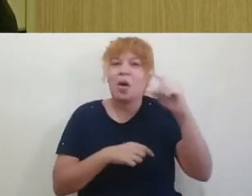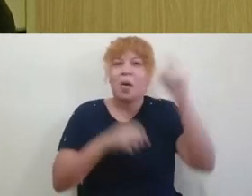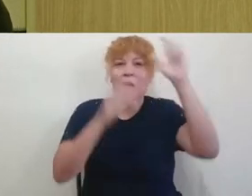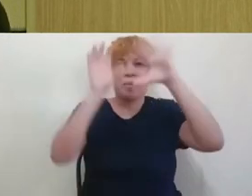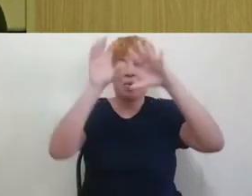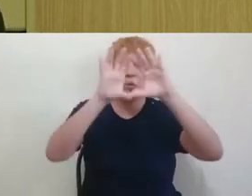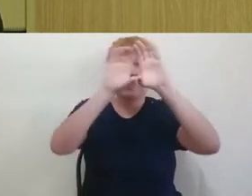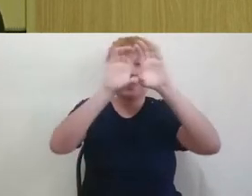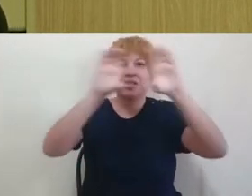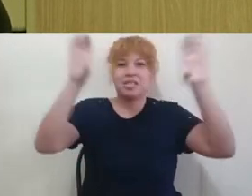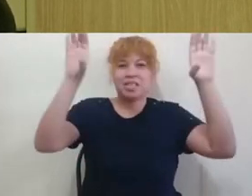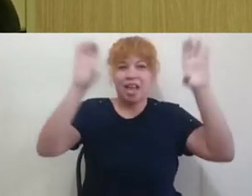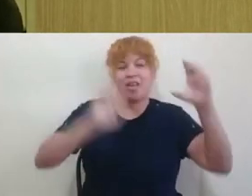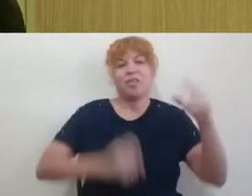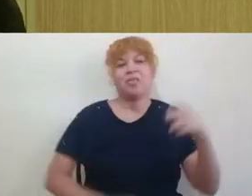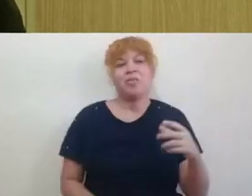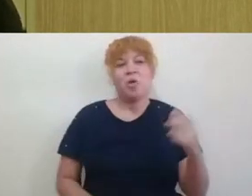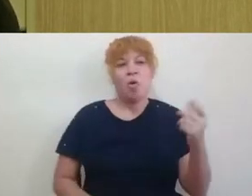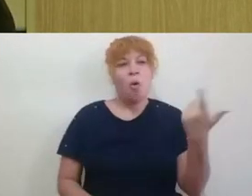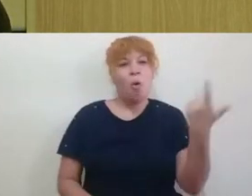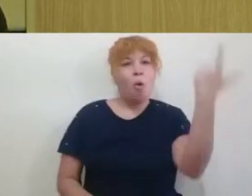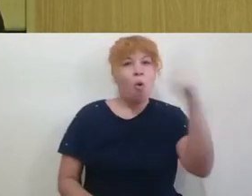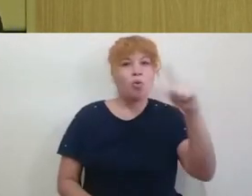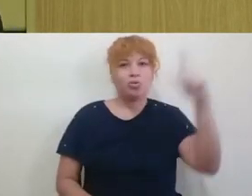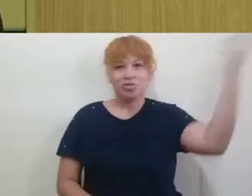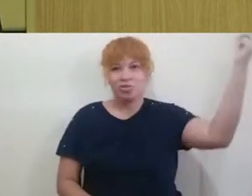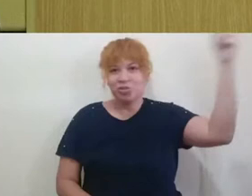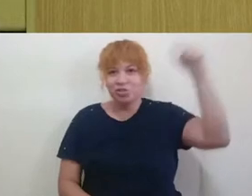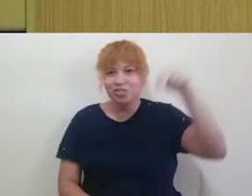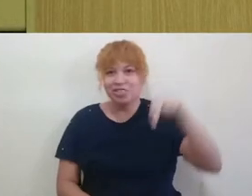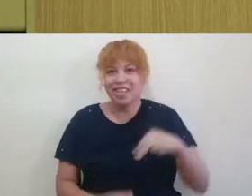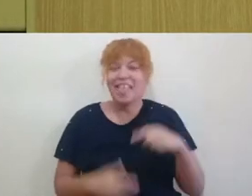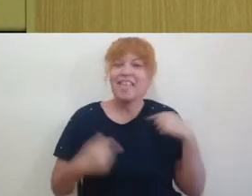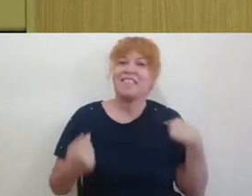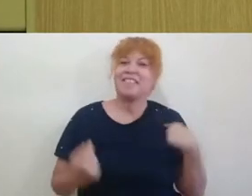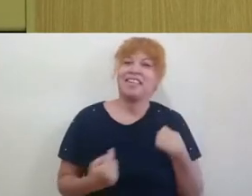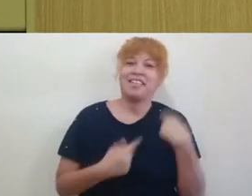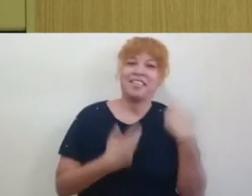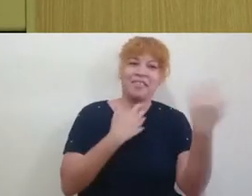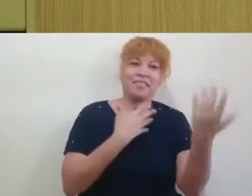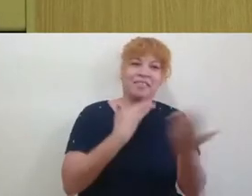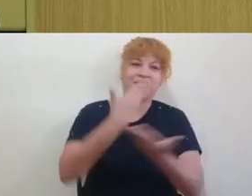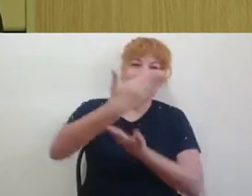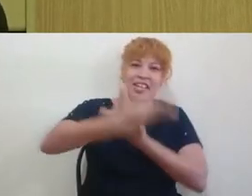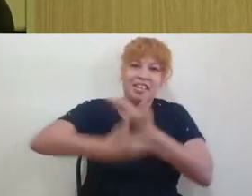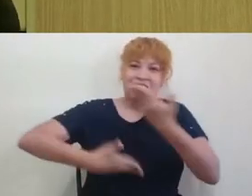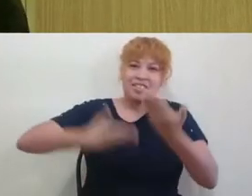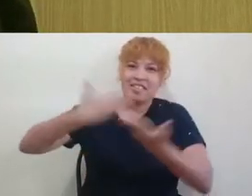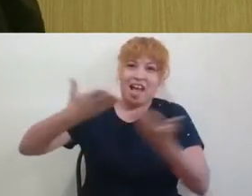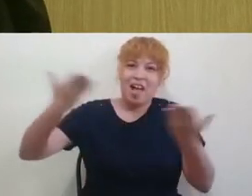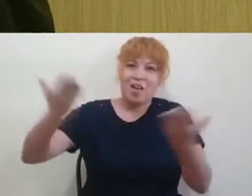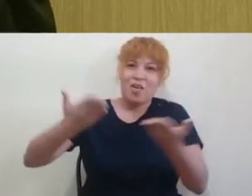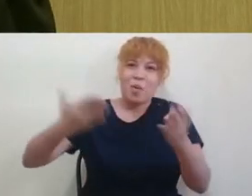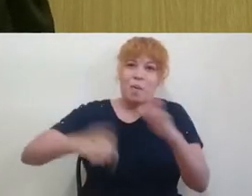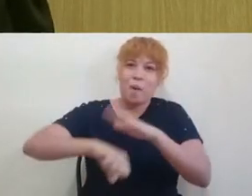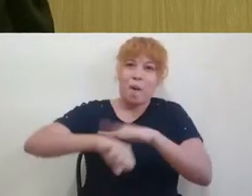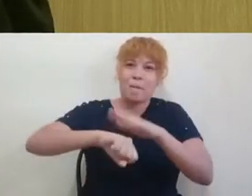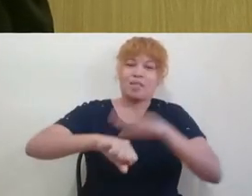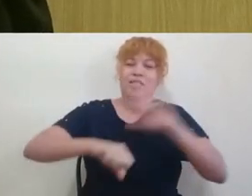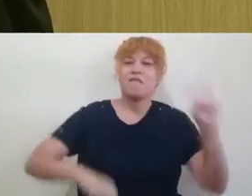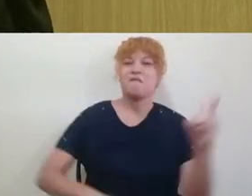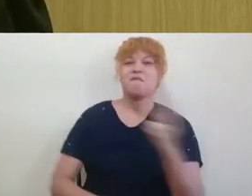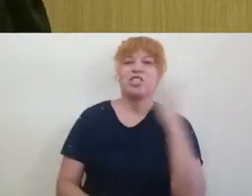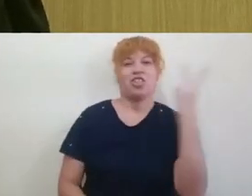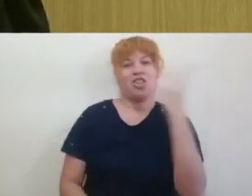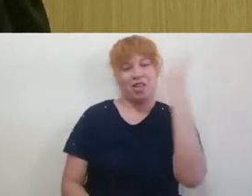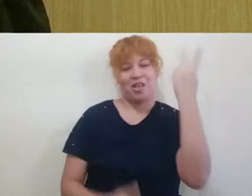com certeza passar isso para seus filhos e outros familiares. Muitas vezes é a primeira vez que a família tem